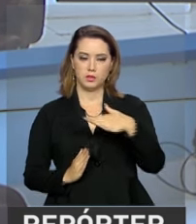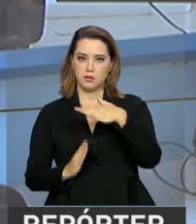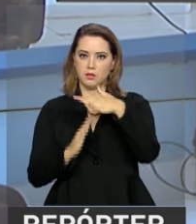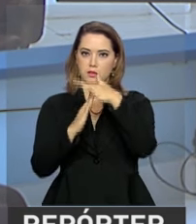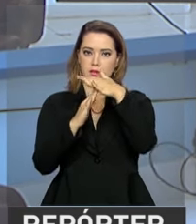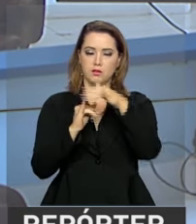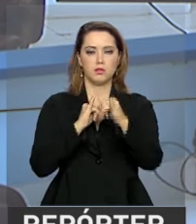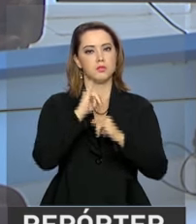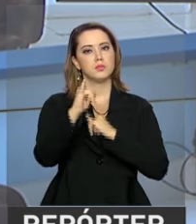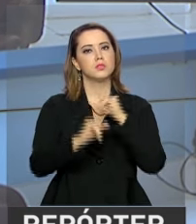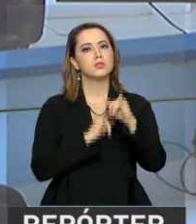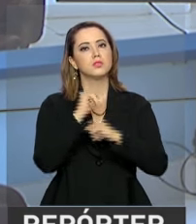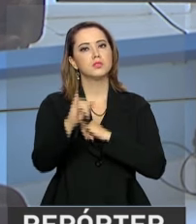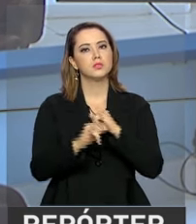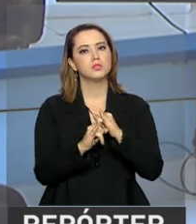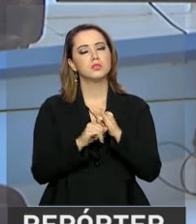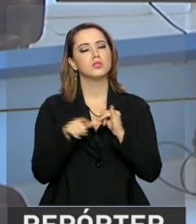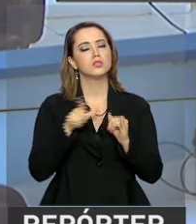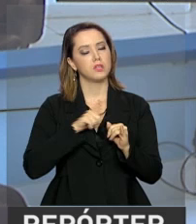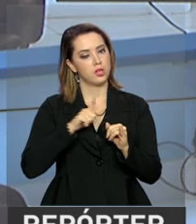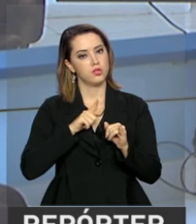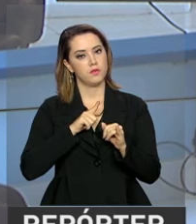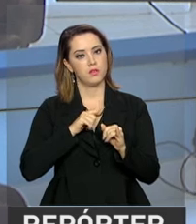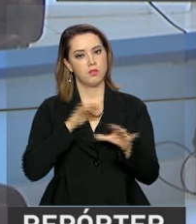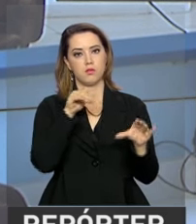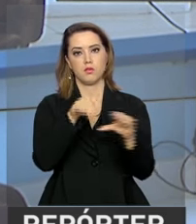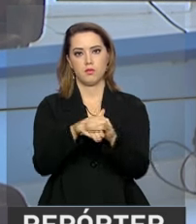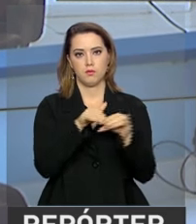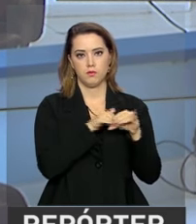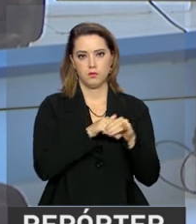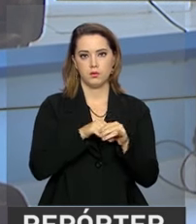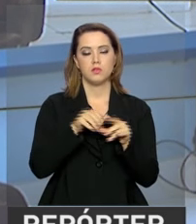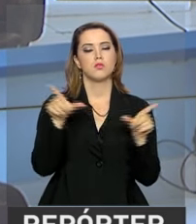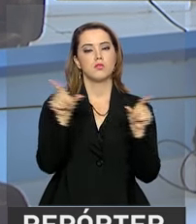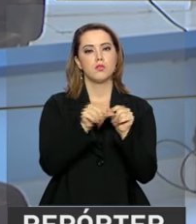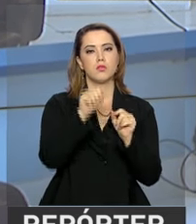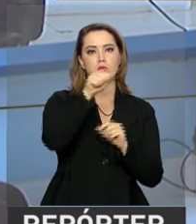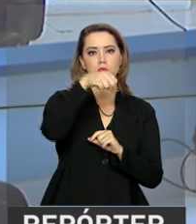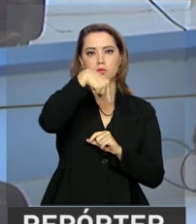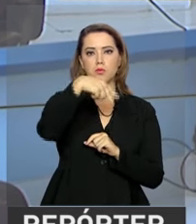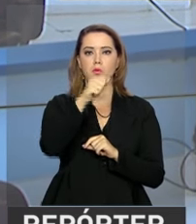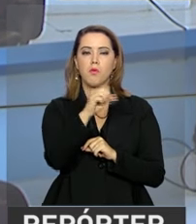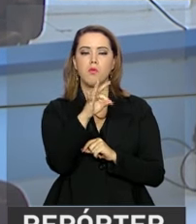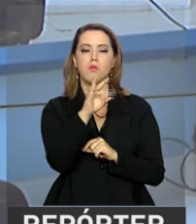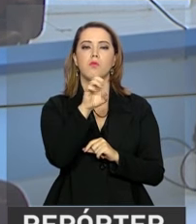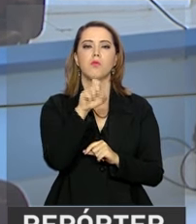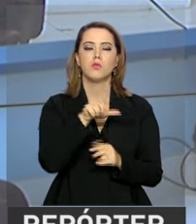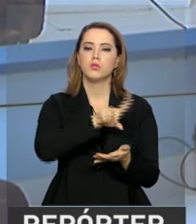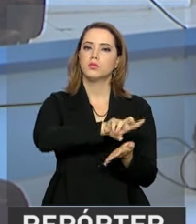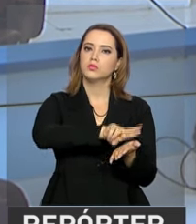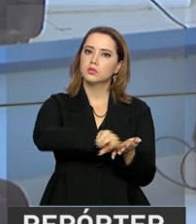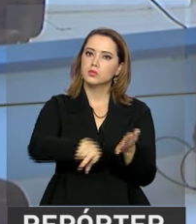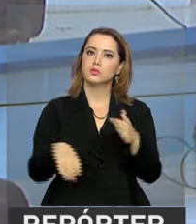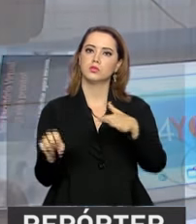passar por uma consulta pública O tema é discutido pela Anatel especialistas e empresas de